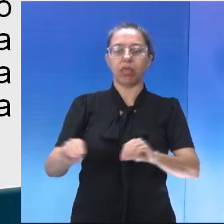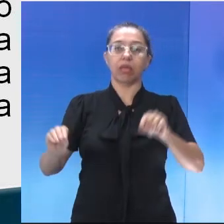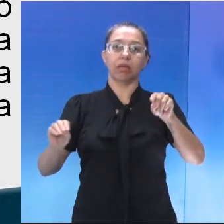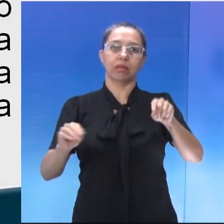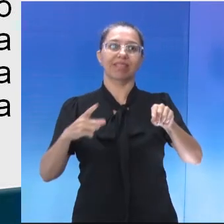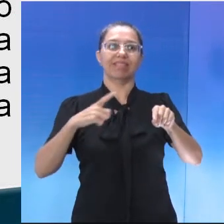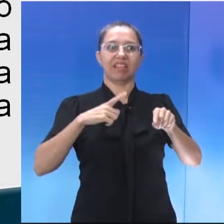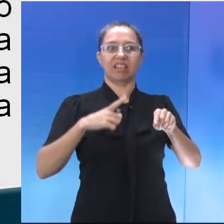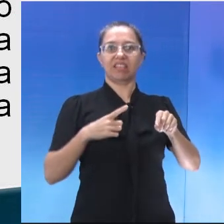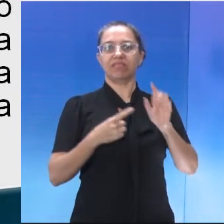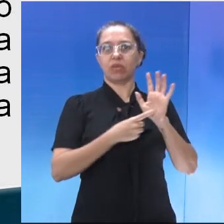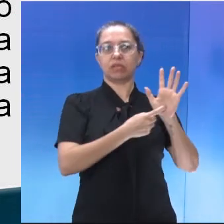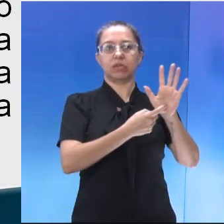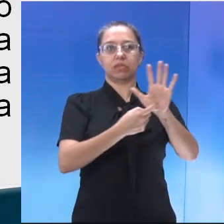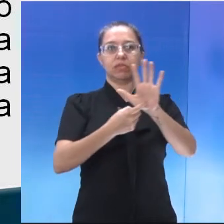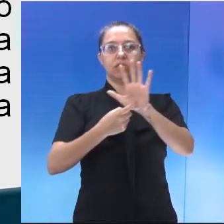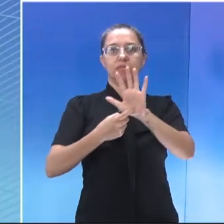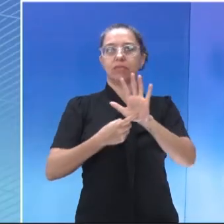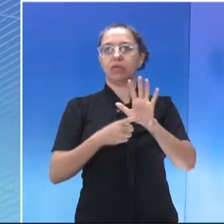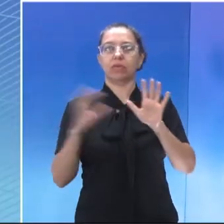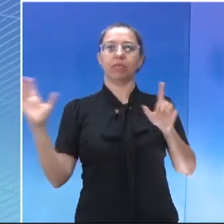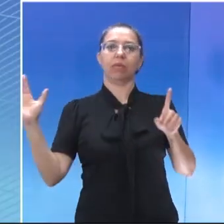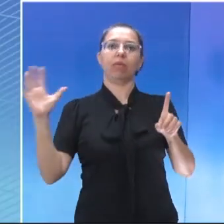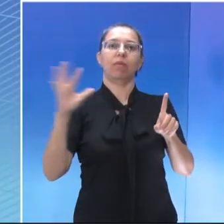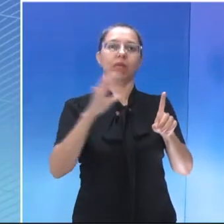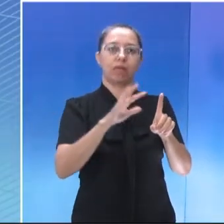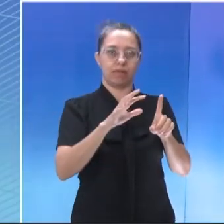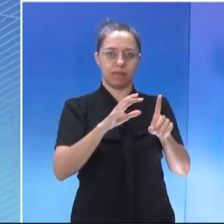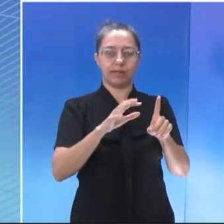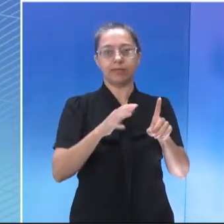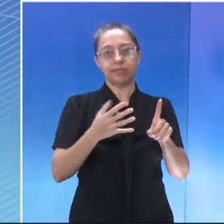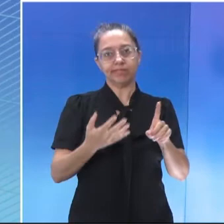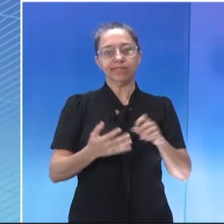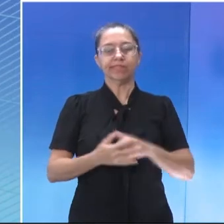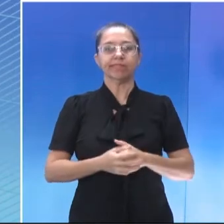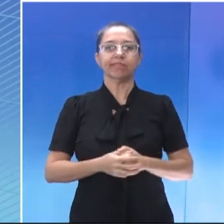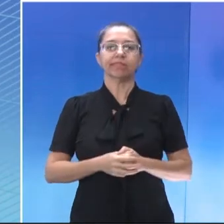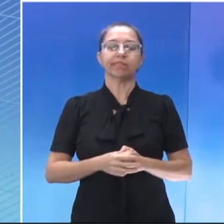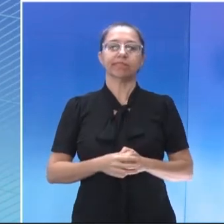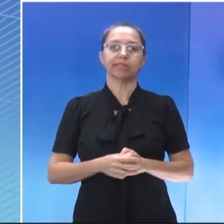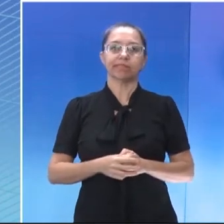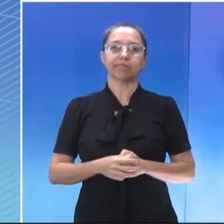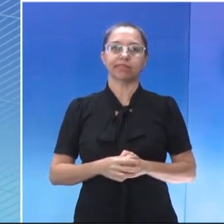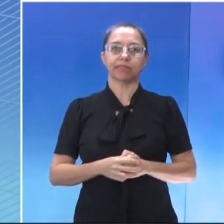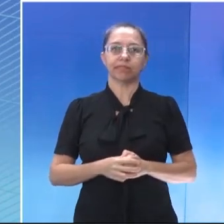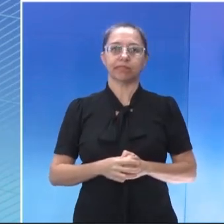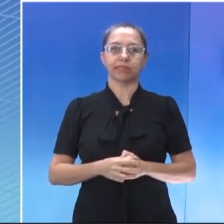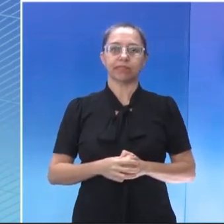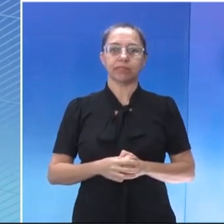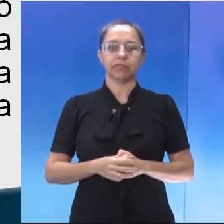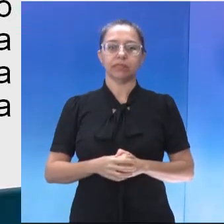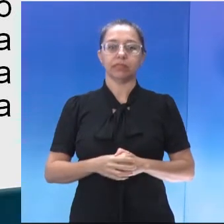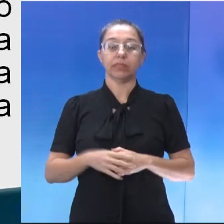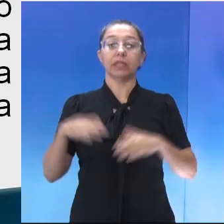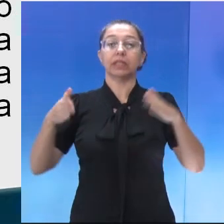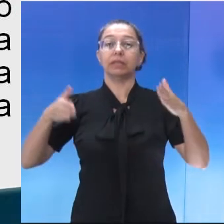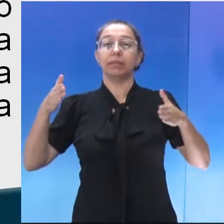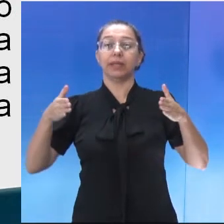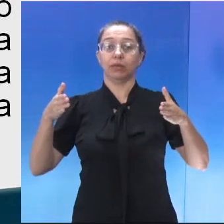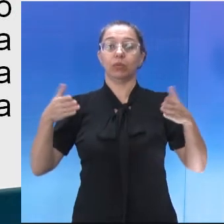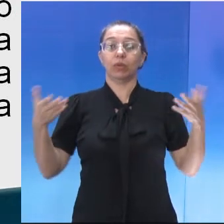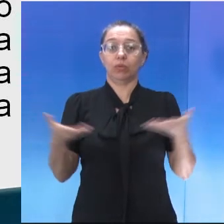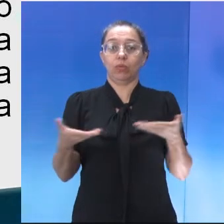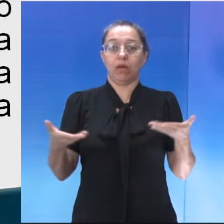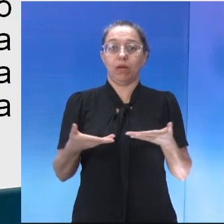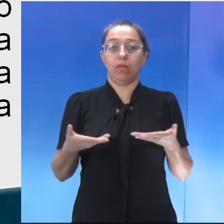sociais é mais bem aceitável, né? Para quem segue fanaticamente as redes sociais. A fase atual,